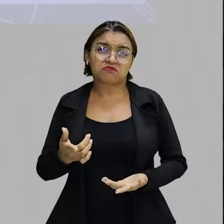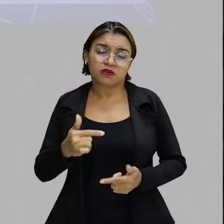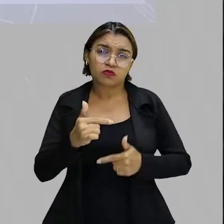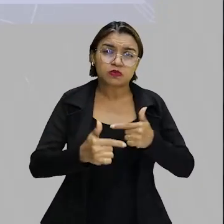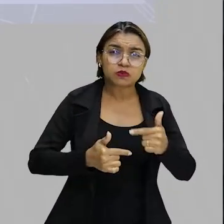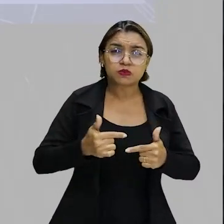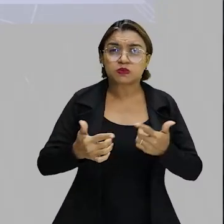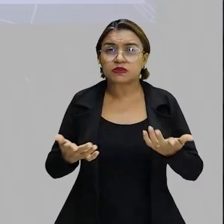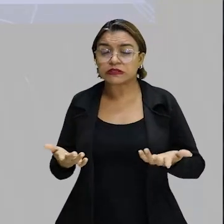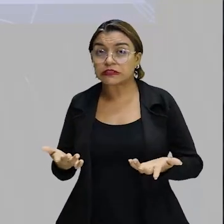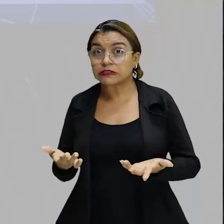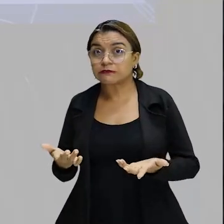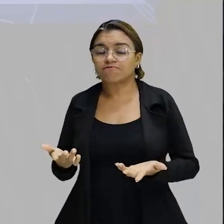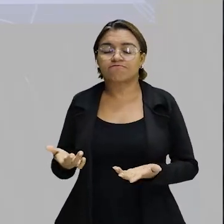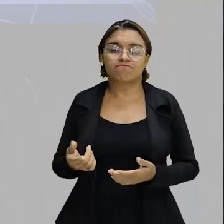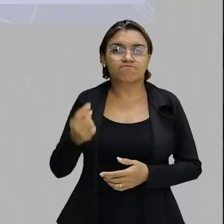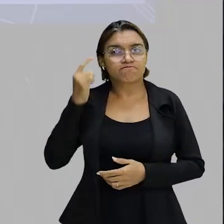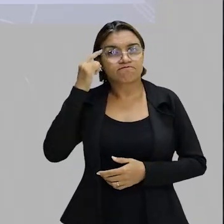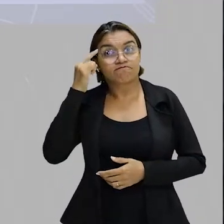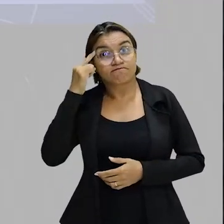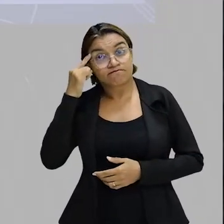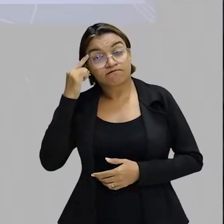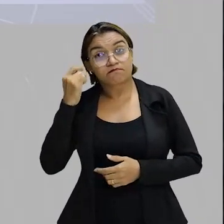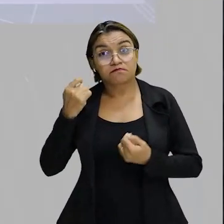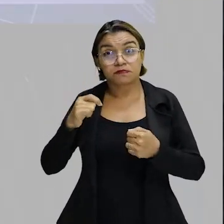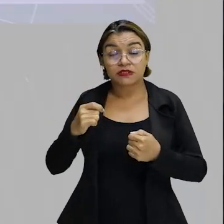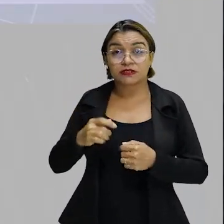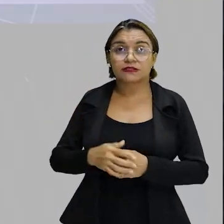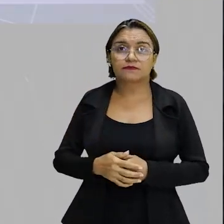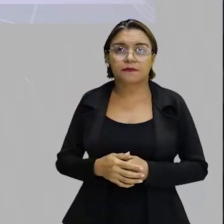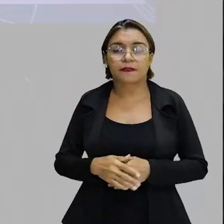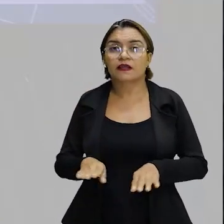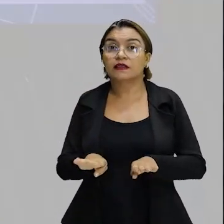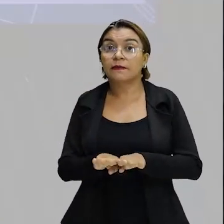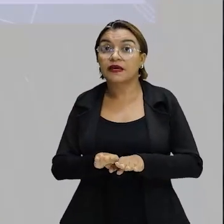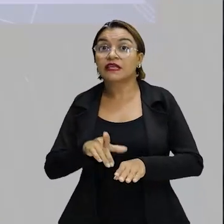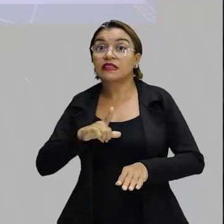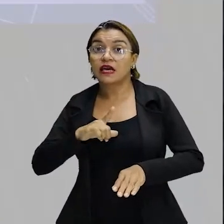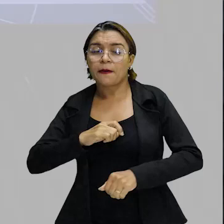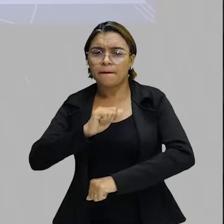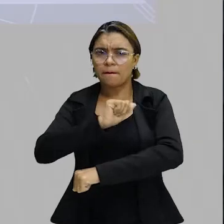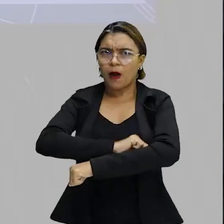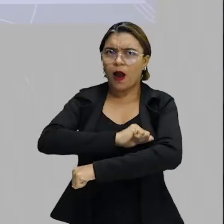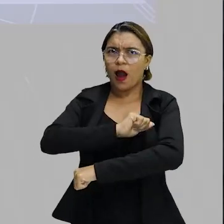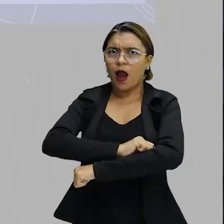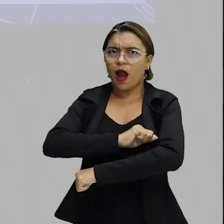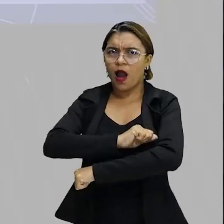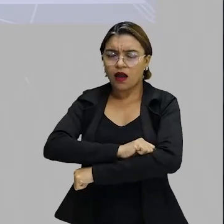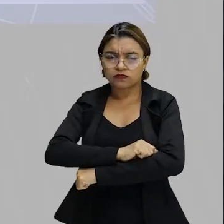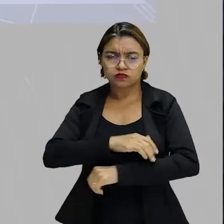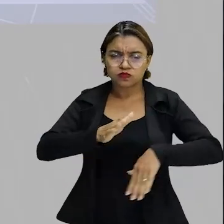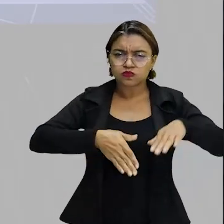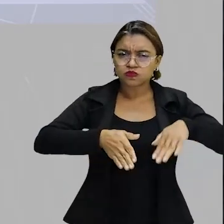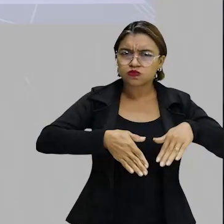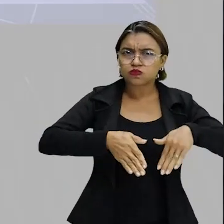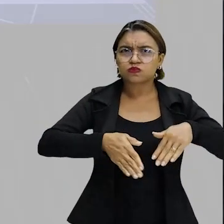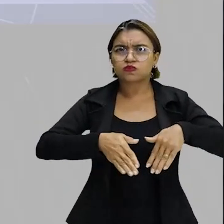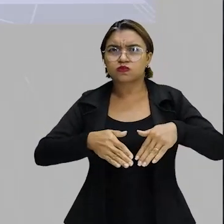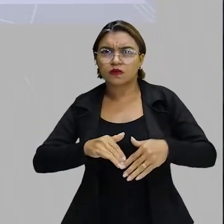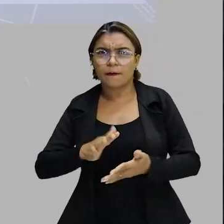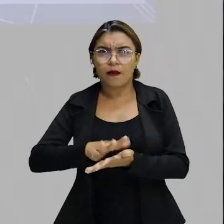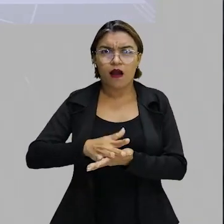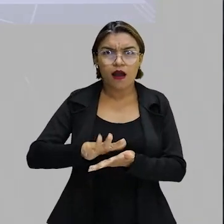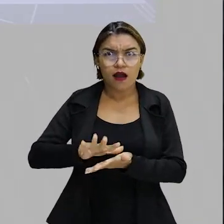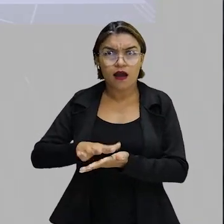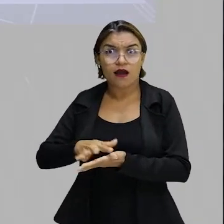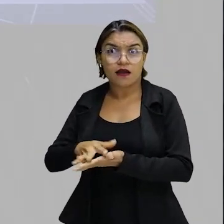aí, tem gente pensando dessa forma. E no carnaval você vê muito essa batucada, batuque, tambor, tamborim, escolas de samba. Então,